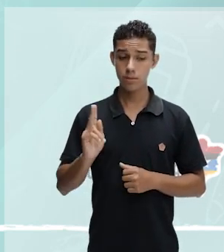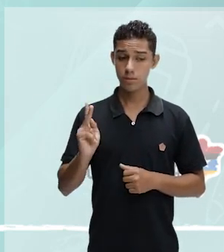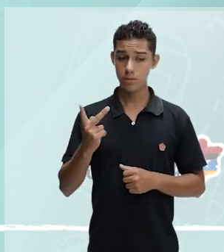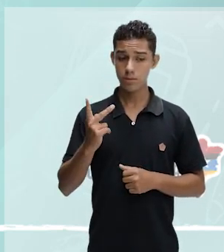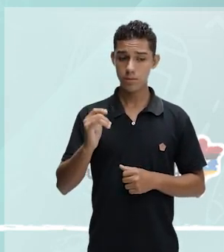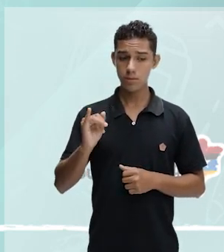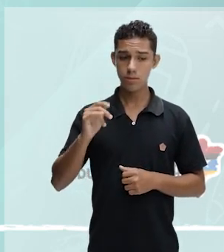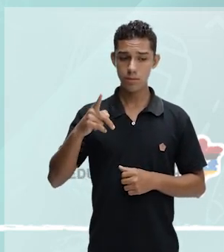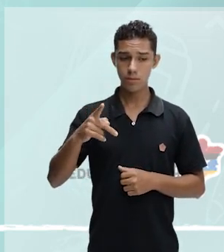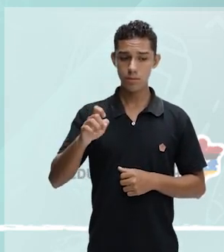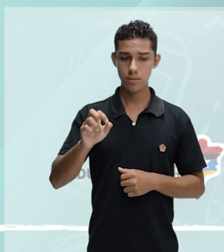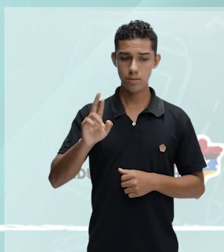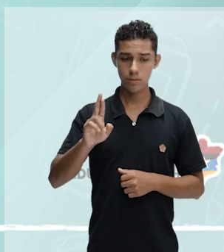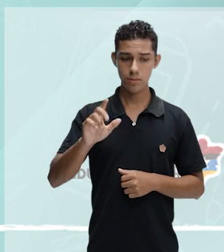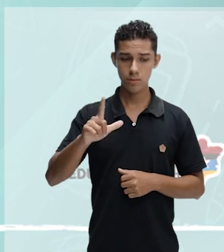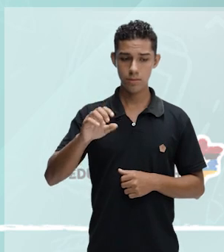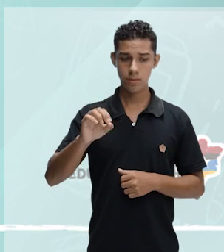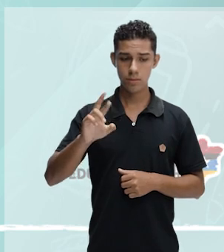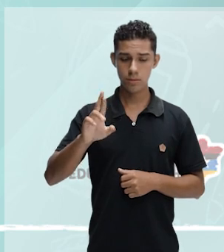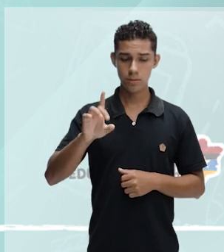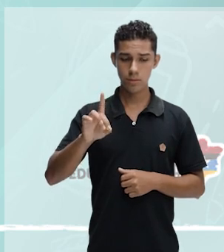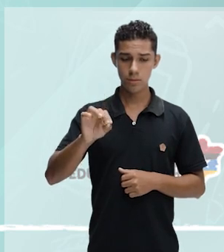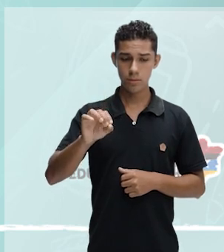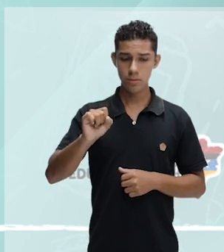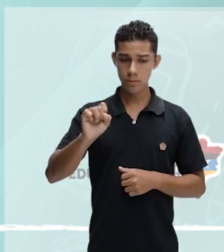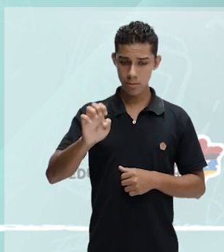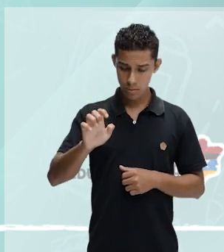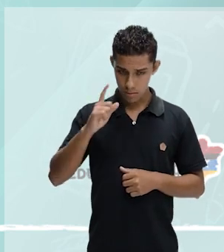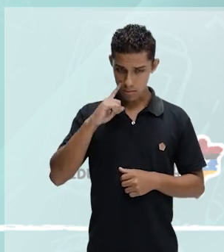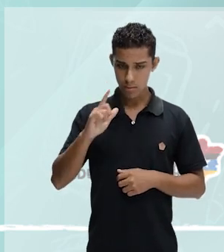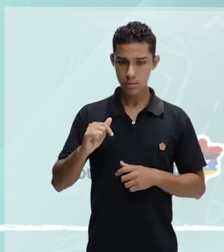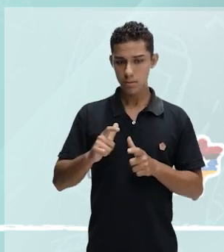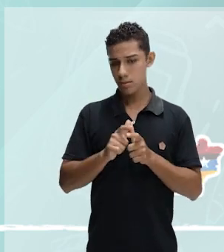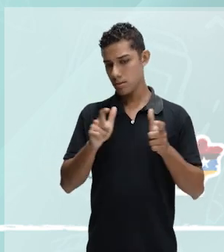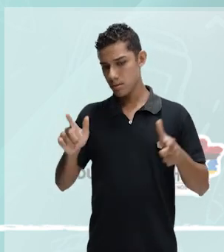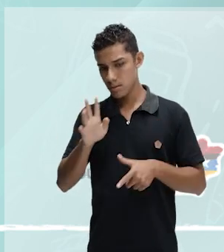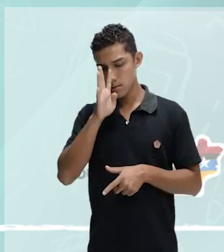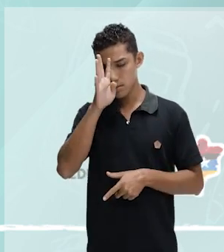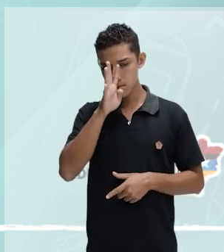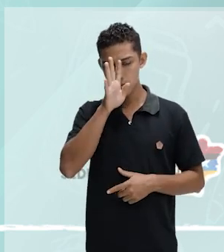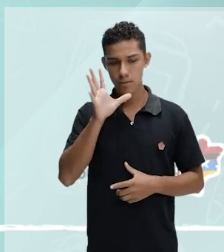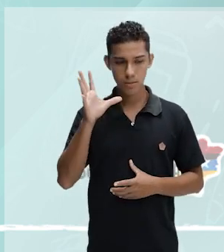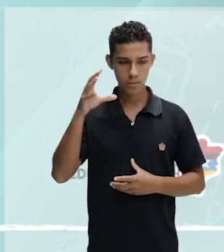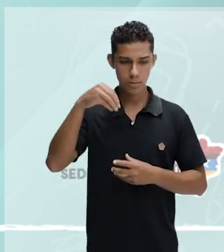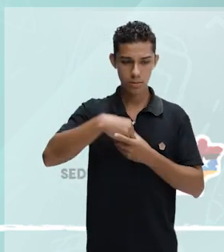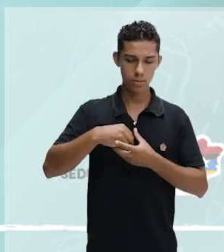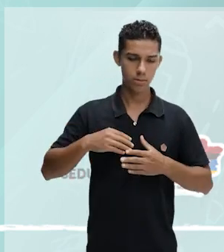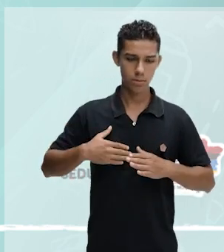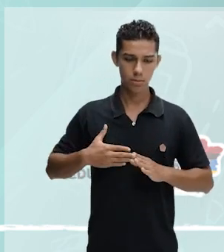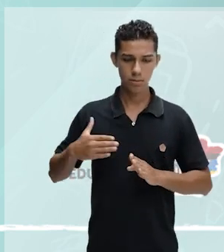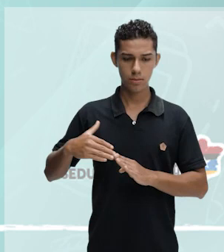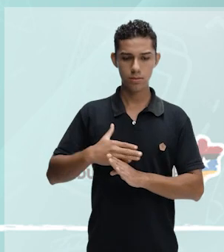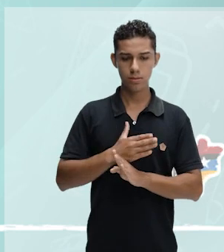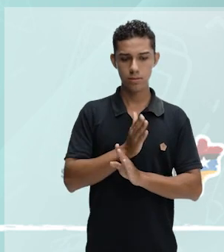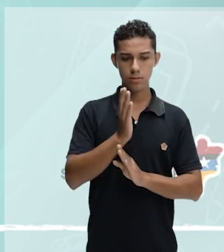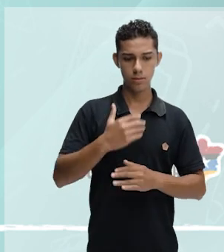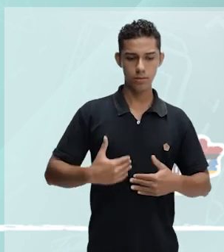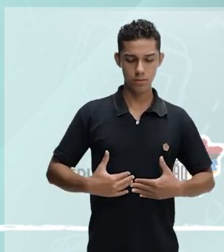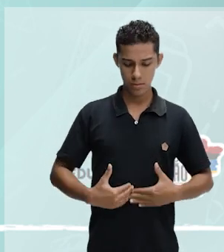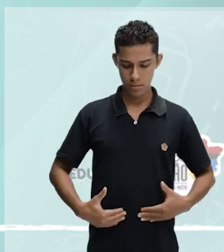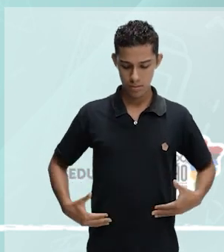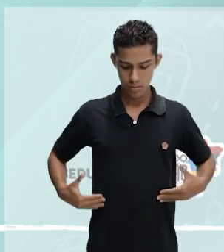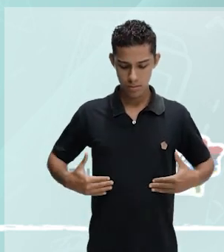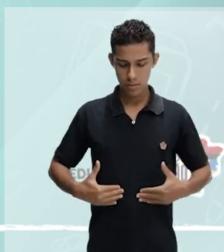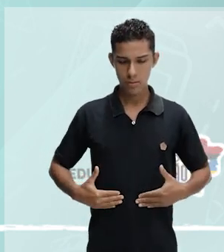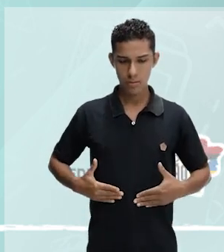Hiperlordose, quando há aumento excessivo da curvatura para dentro do corpo na direção da frente do